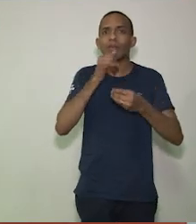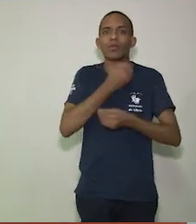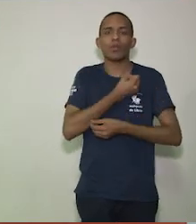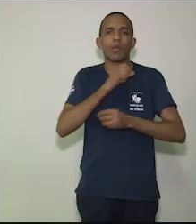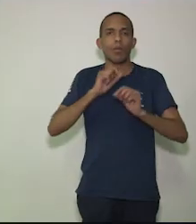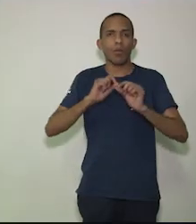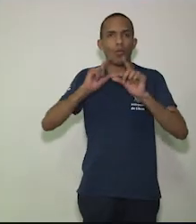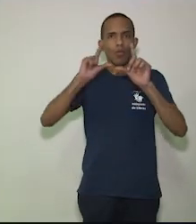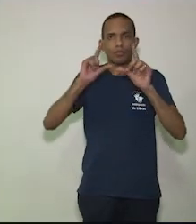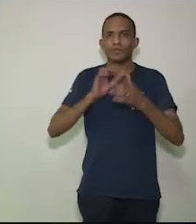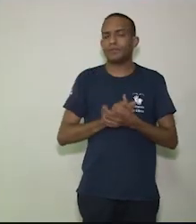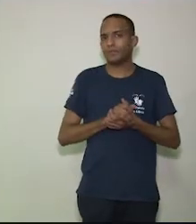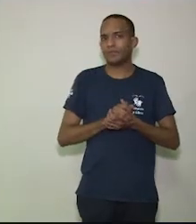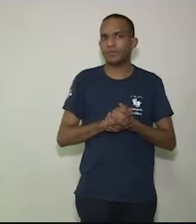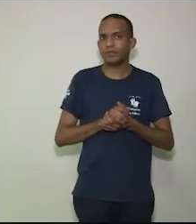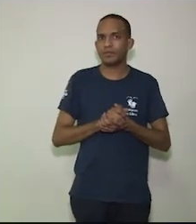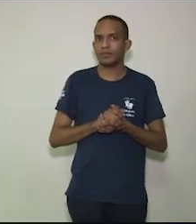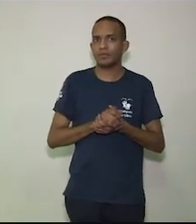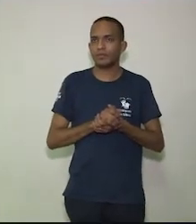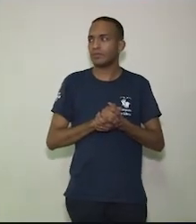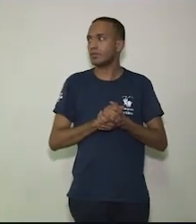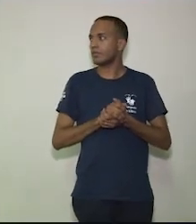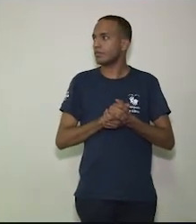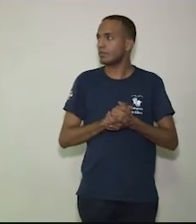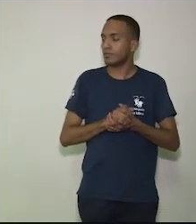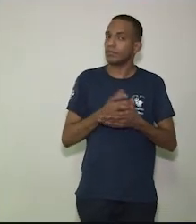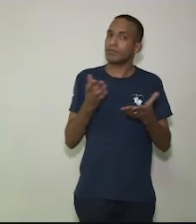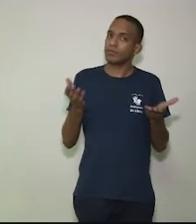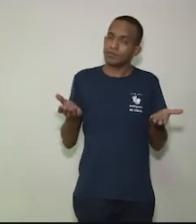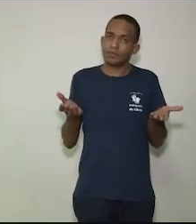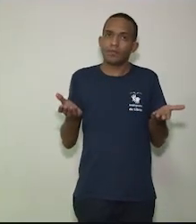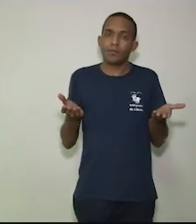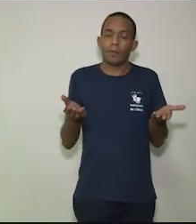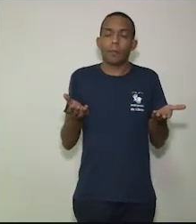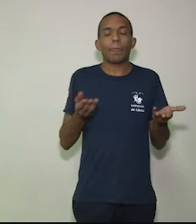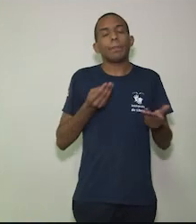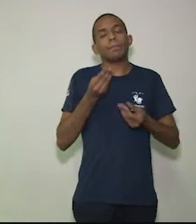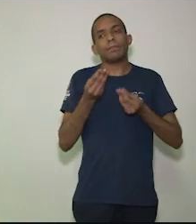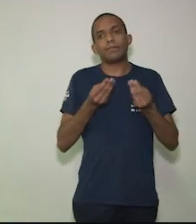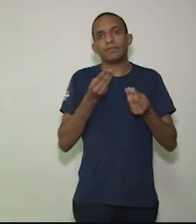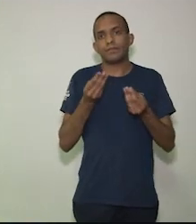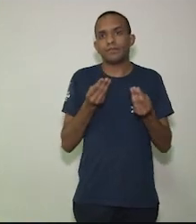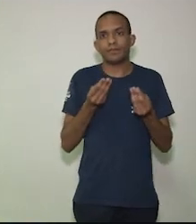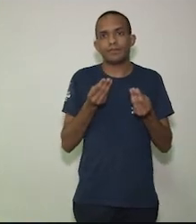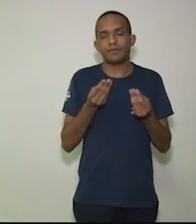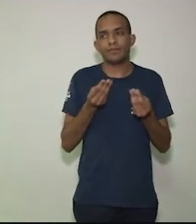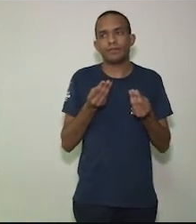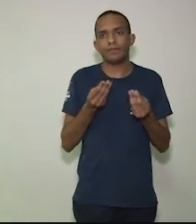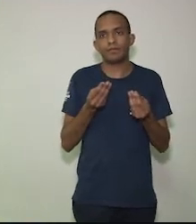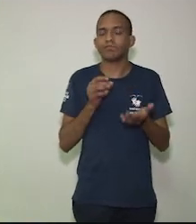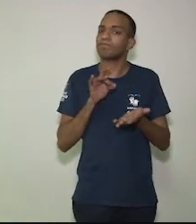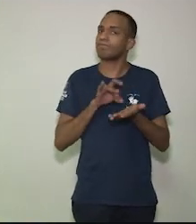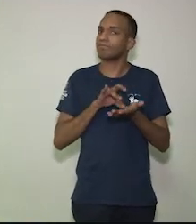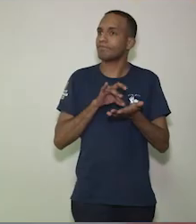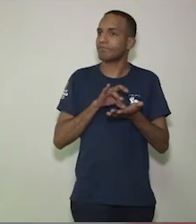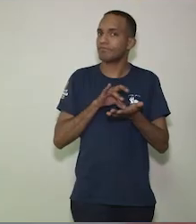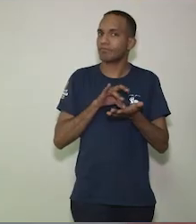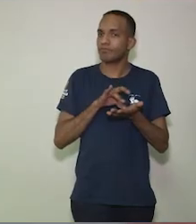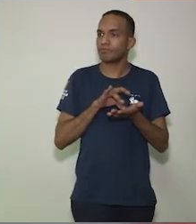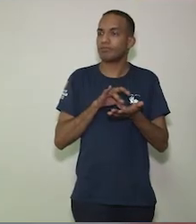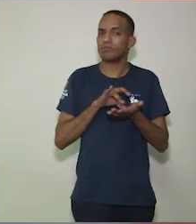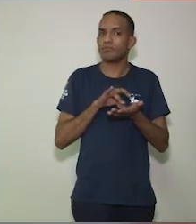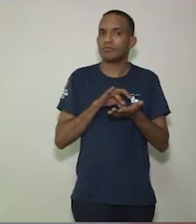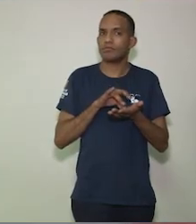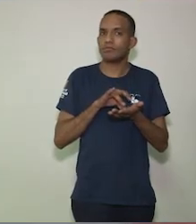índices. O que falo? Bom, na verdade... É o sonho. Exatamente. Então,